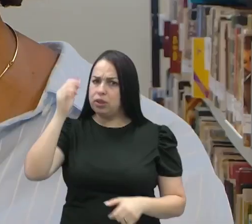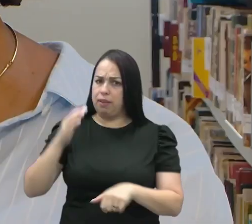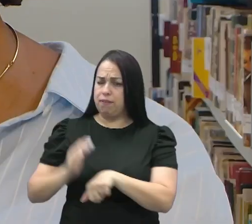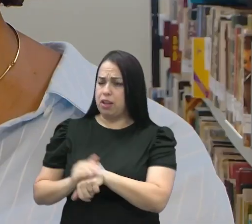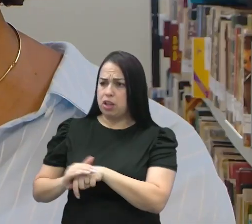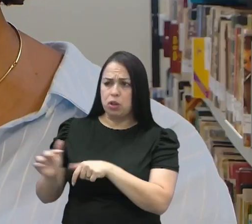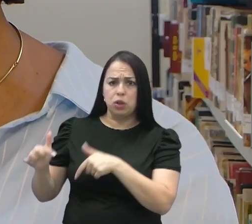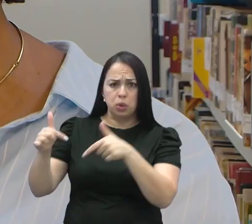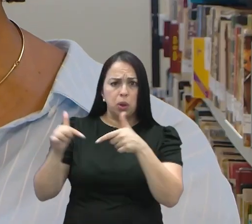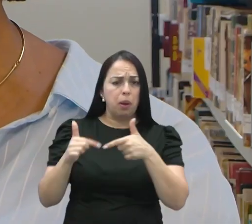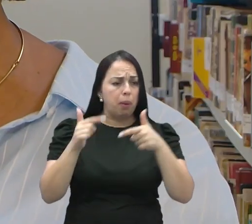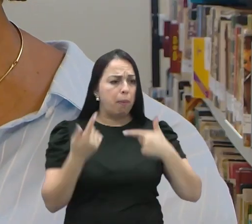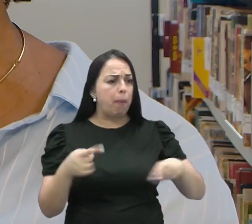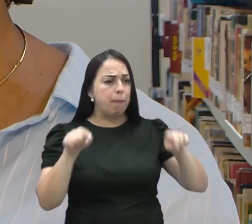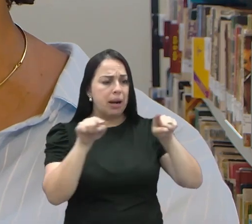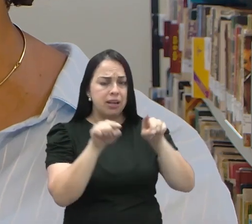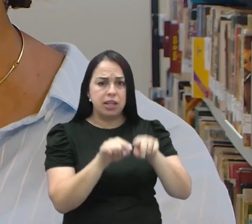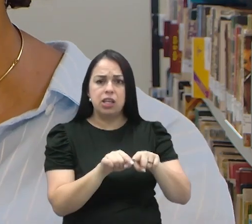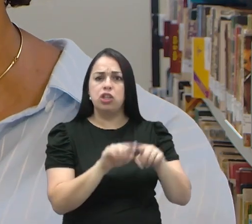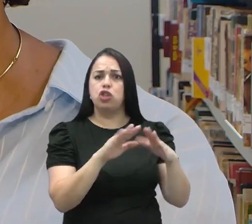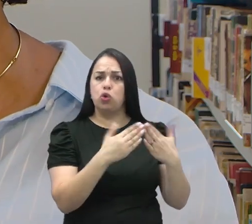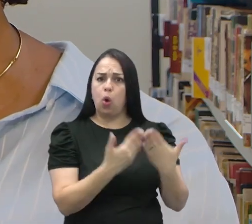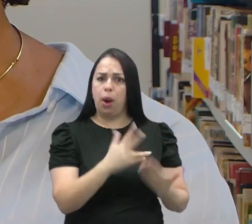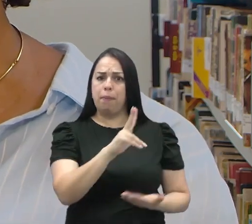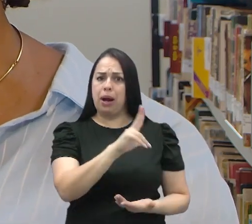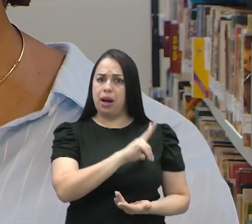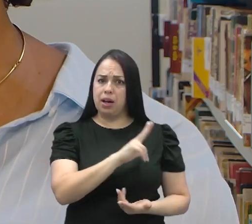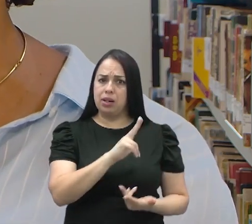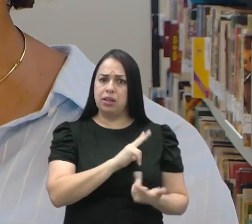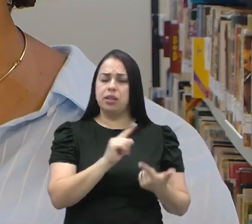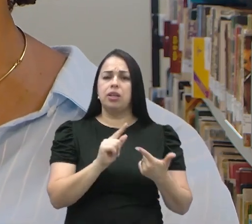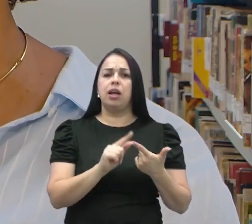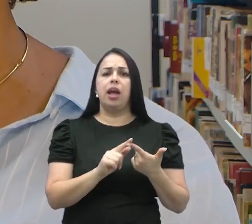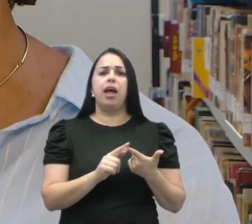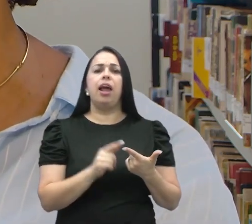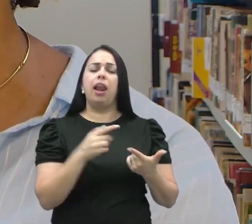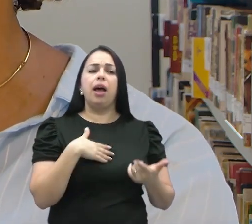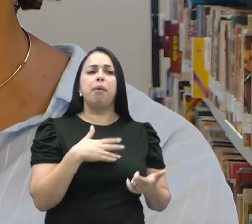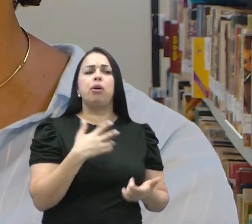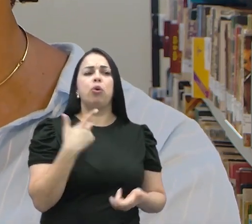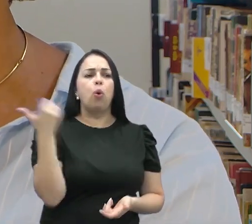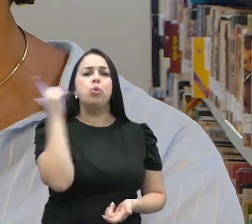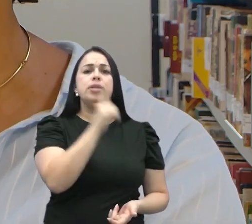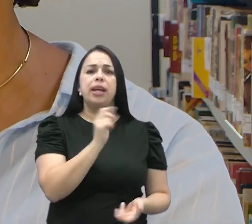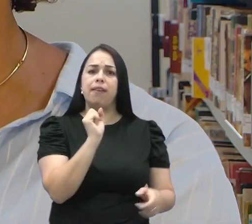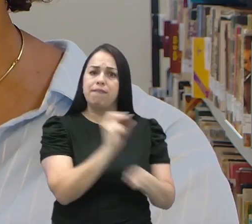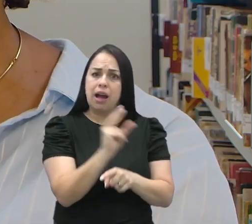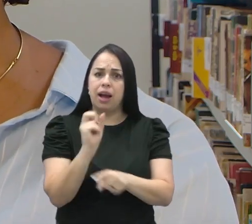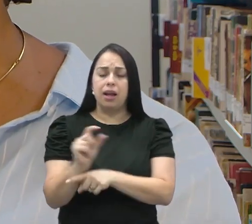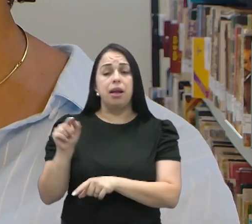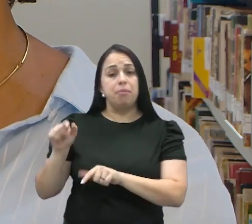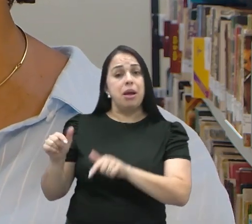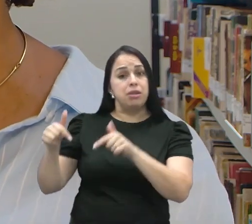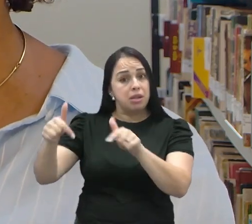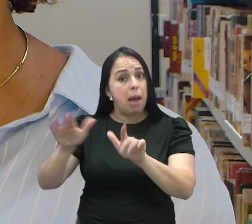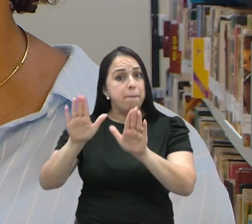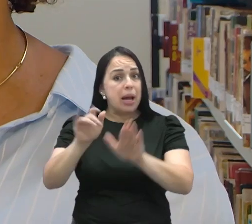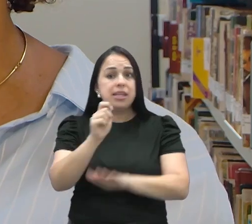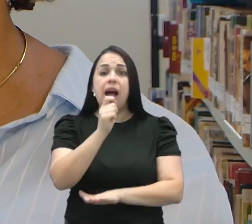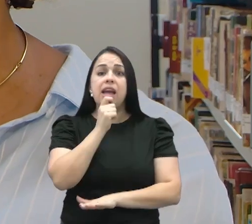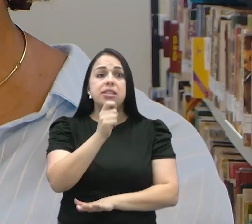A prefeitura tem feito ações, né? Ela tem parceria com escolas privadas, a compra de vagas, ela tem